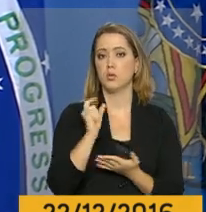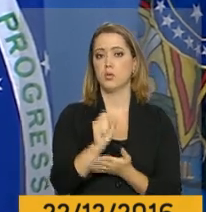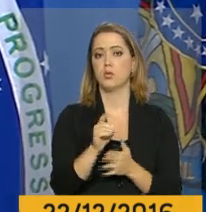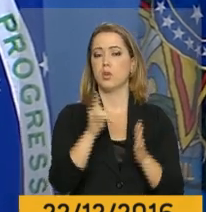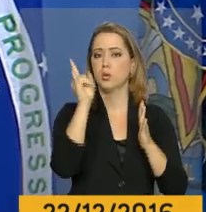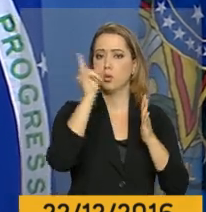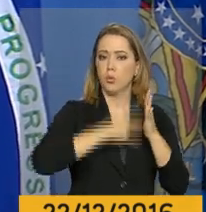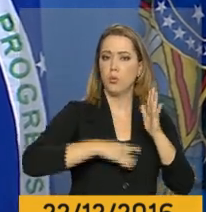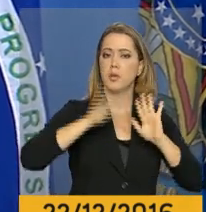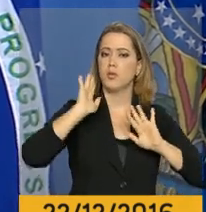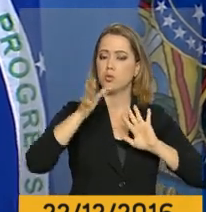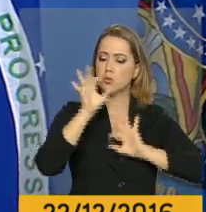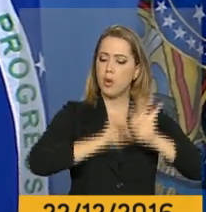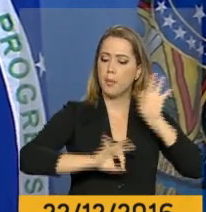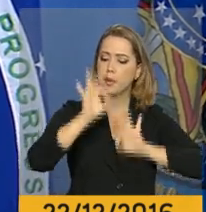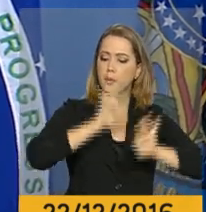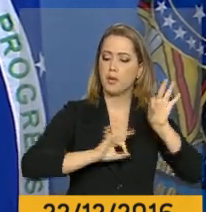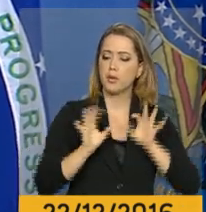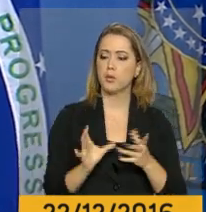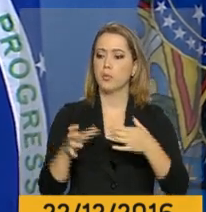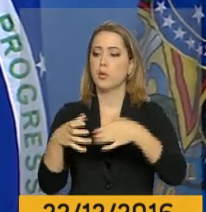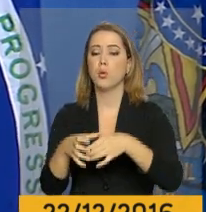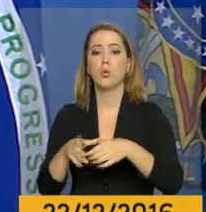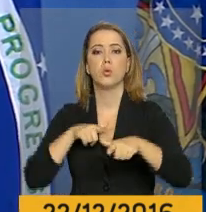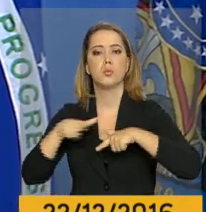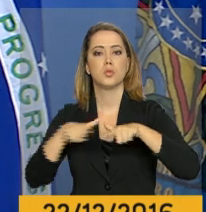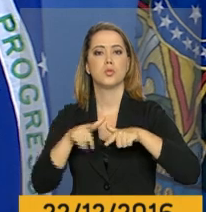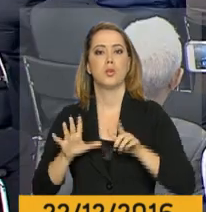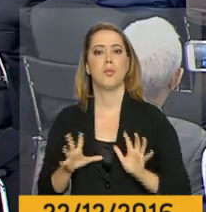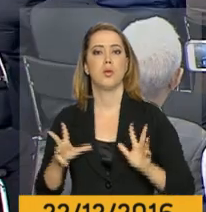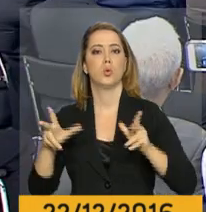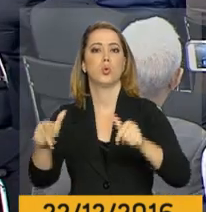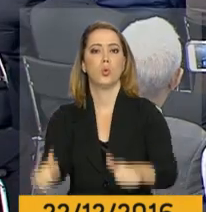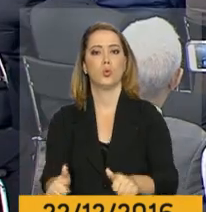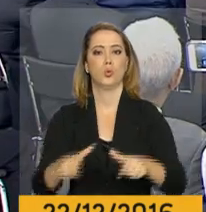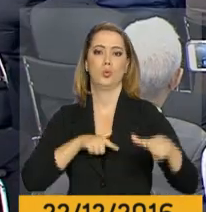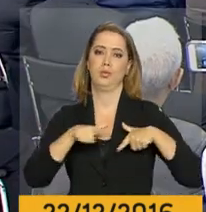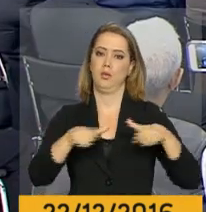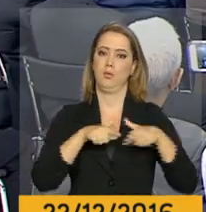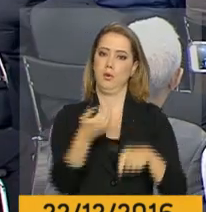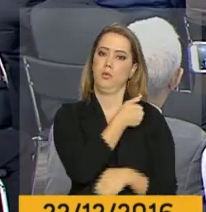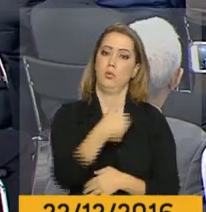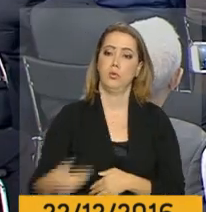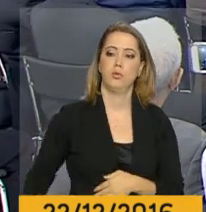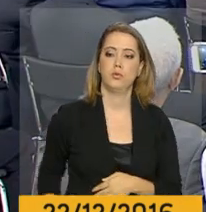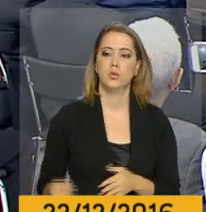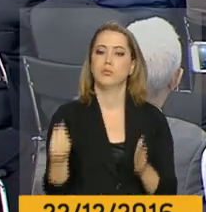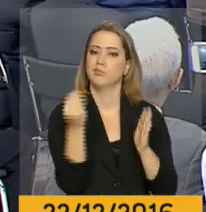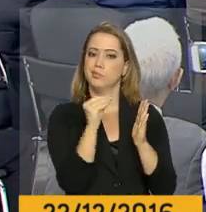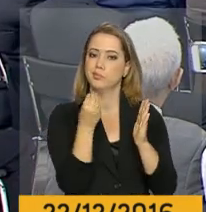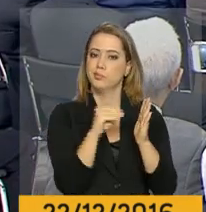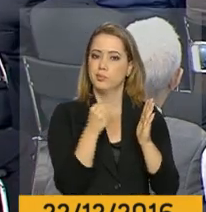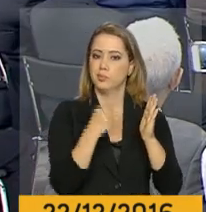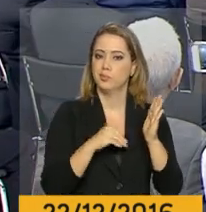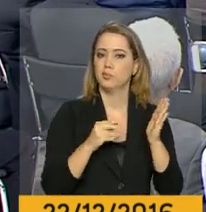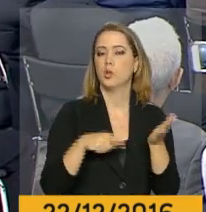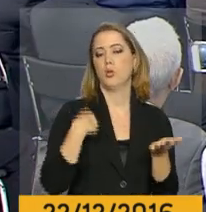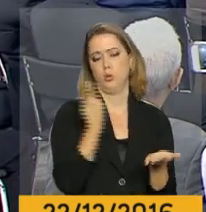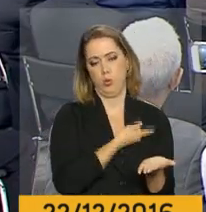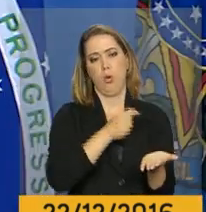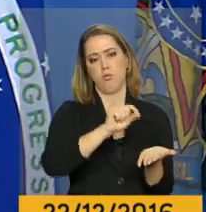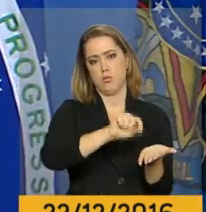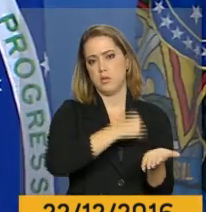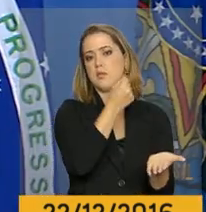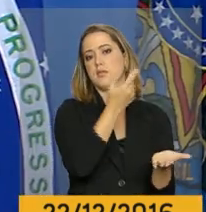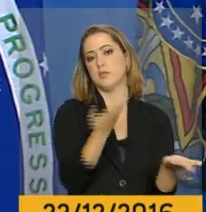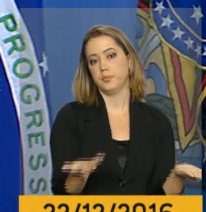devo dizer também, como ele salientou, por toda a equipe de governo. Isto foi fruto, ministro Ives Gandra, presidente